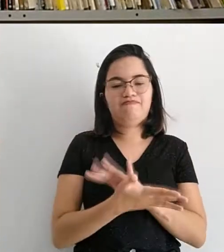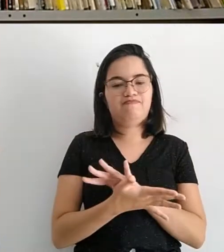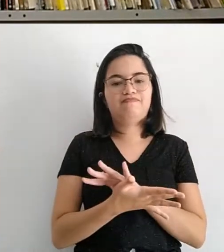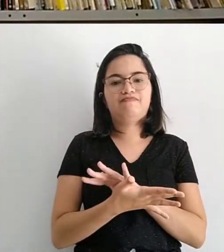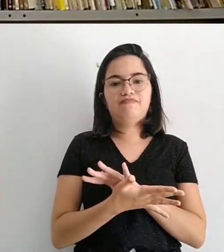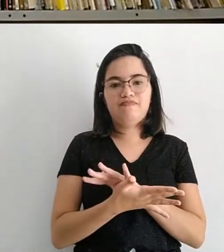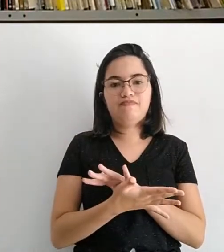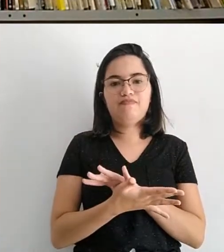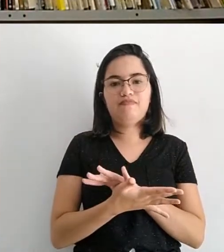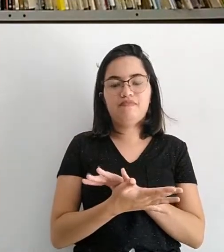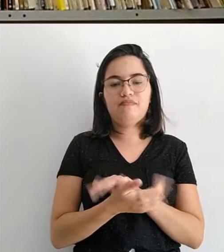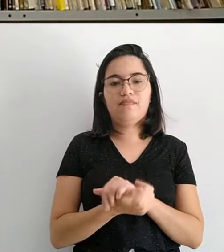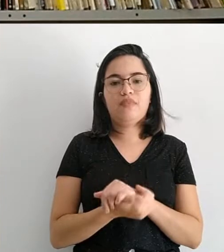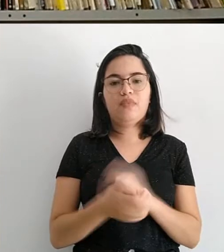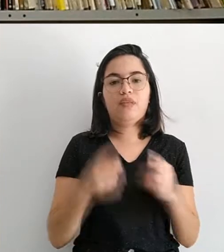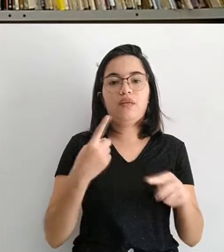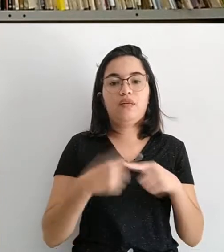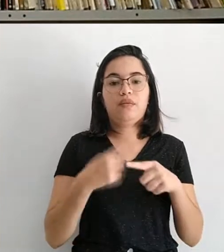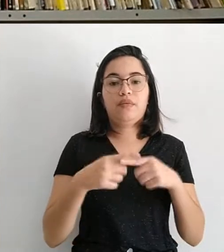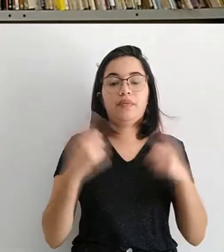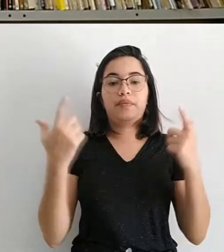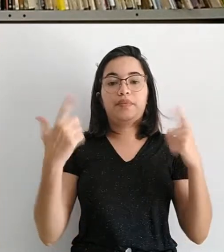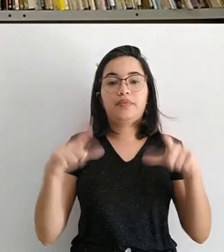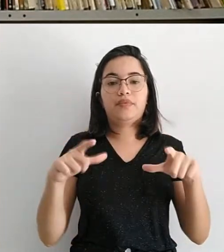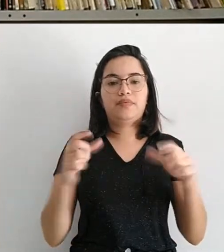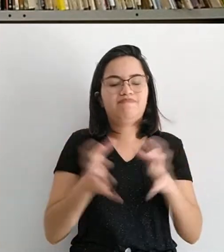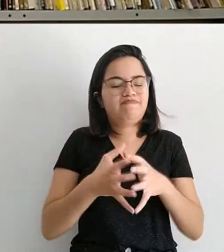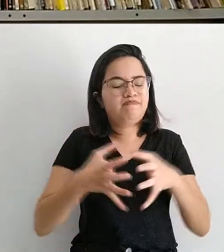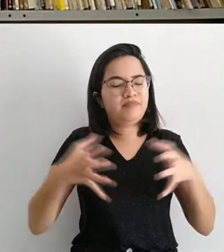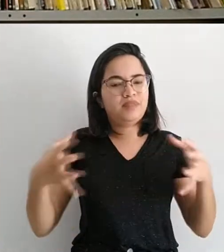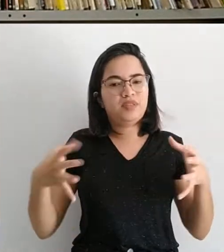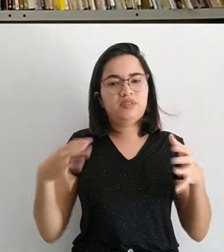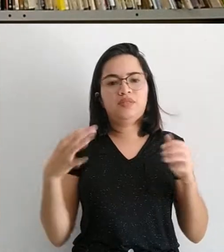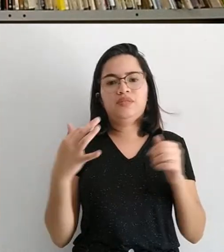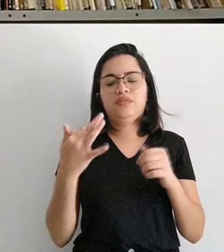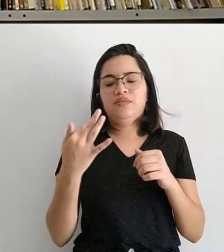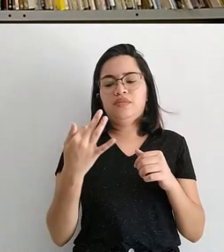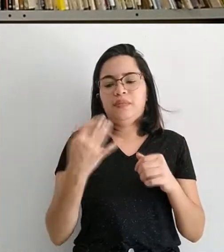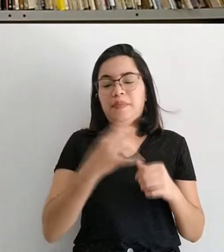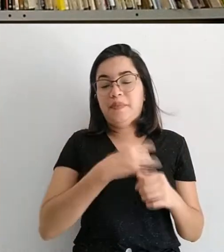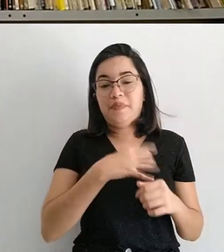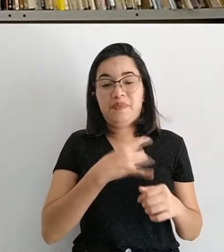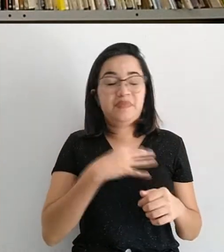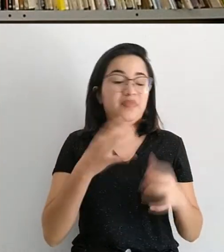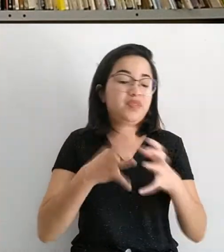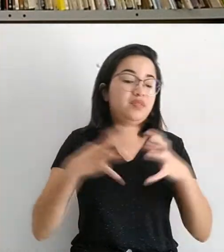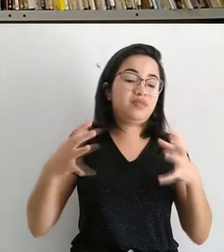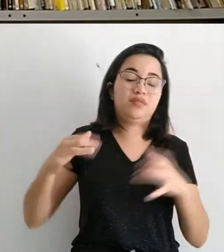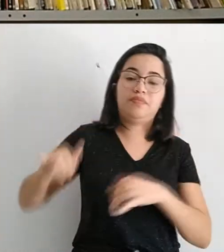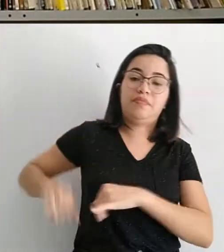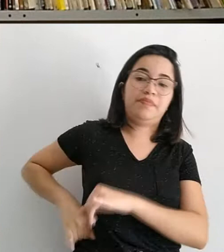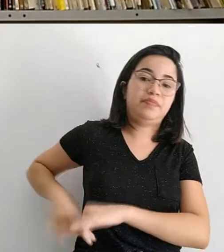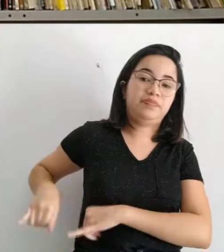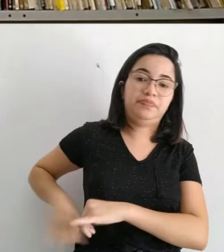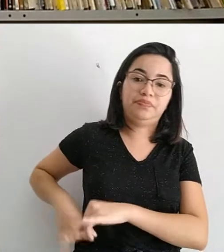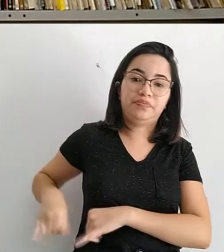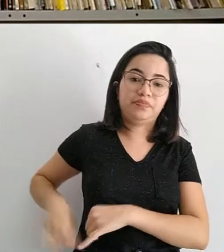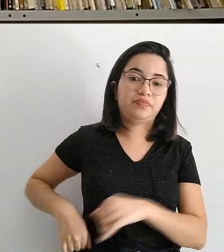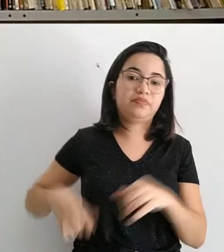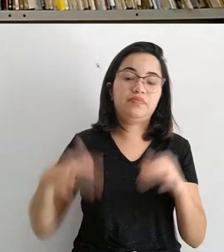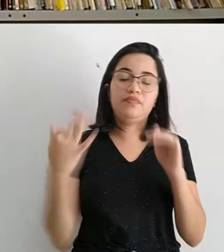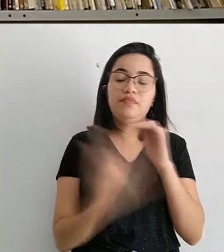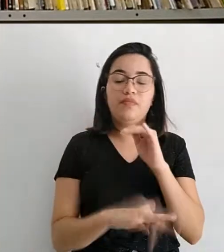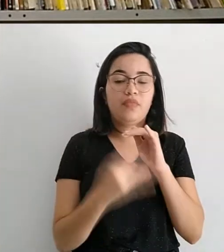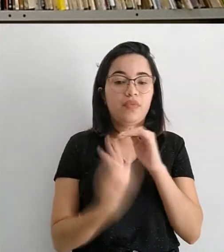destroçados, porque é um lugar de grande terror, de grande sofrimento, de grande